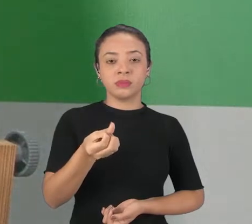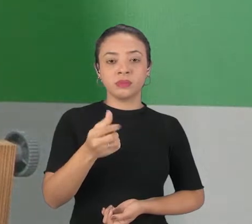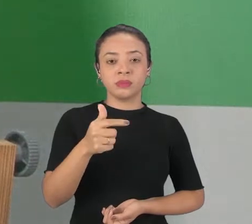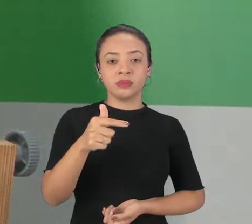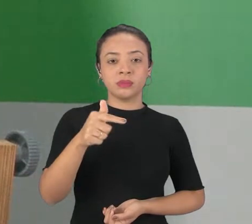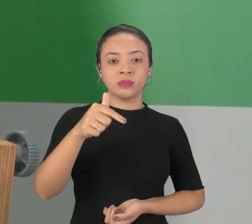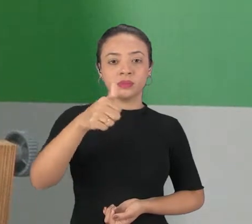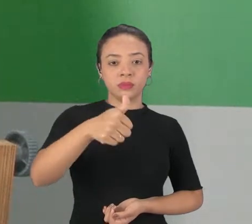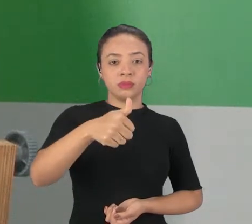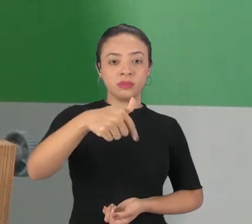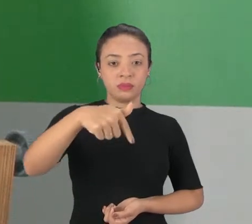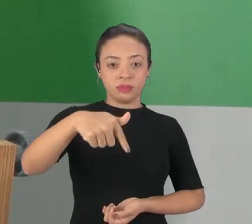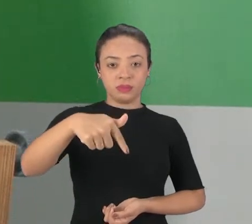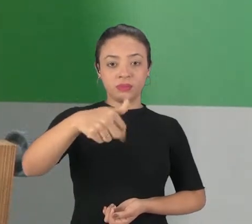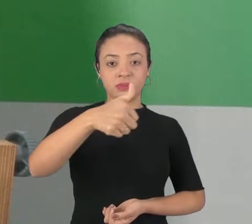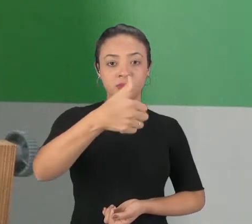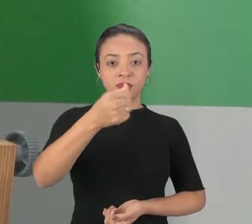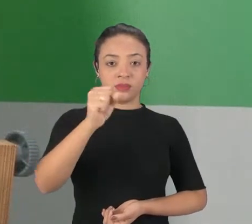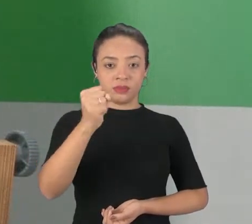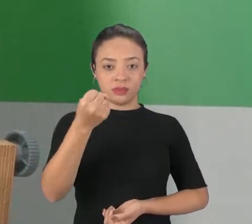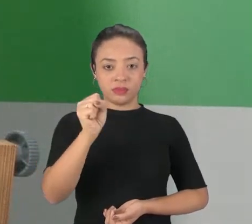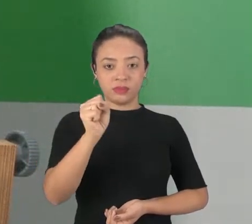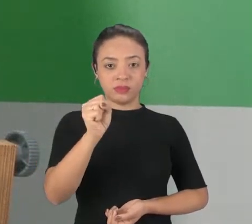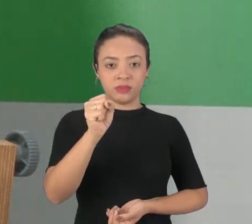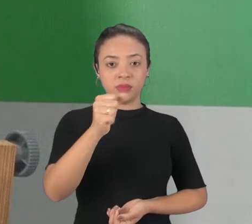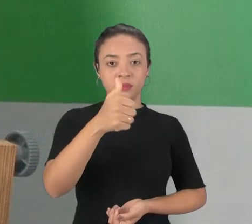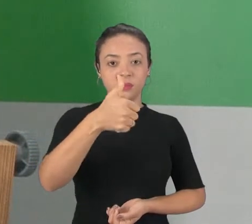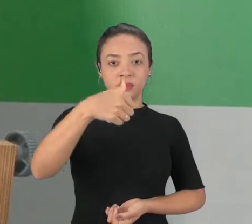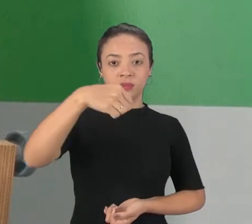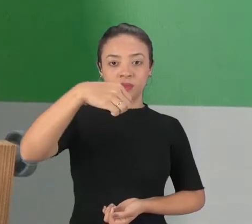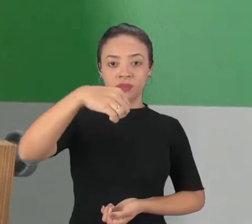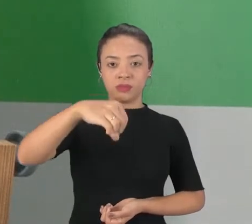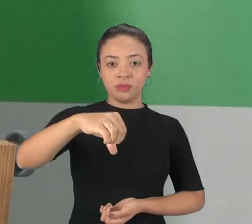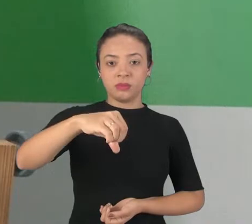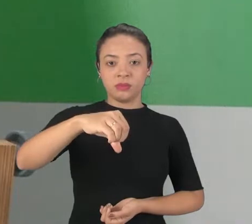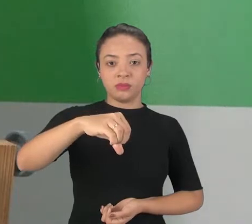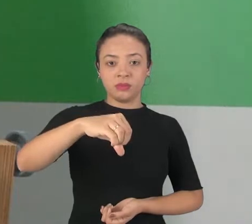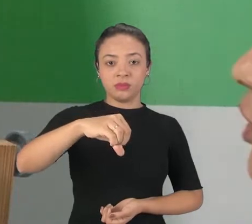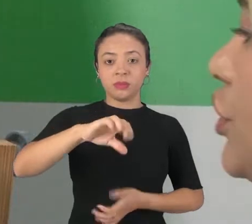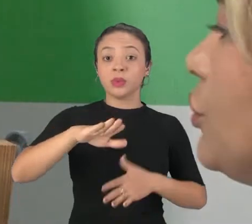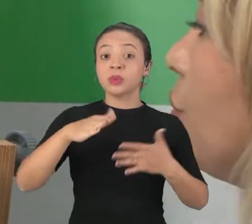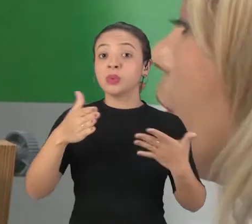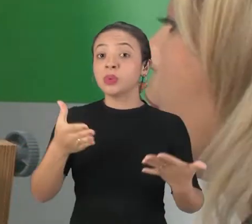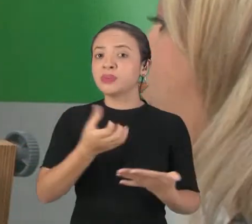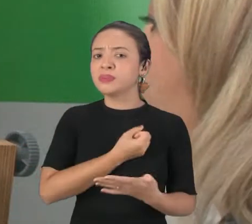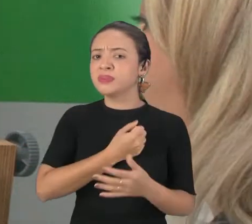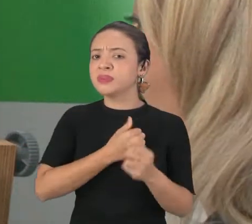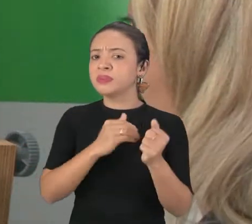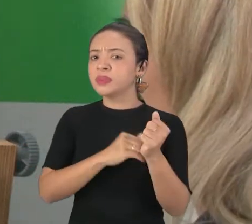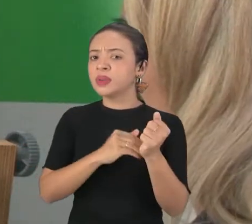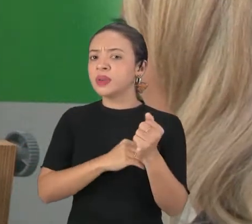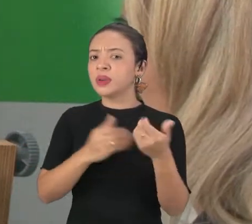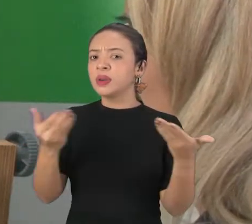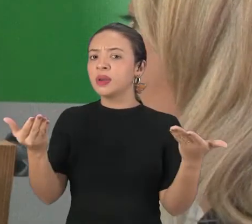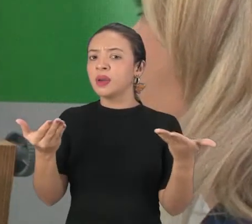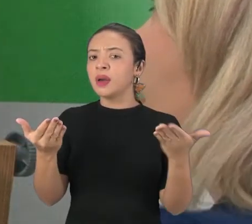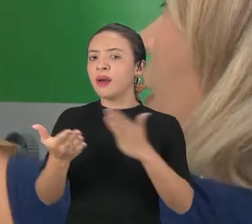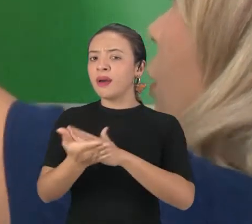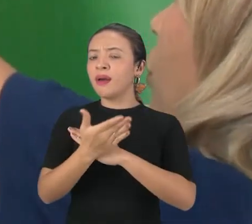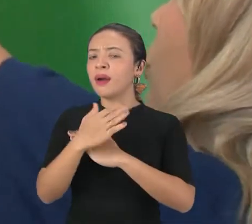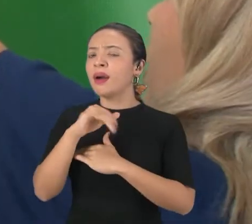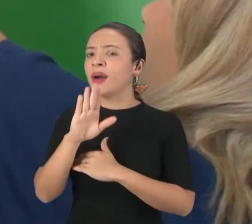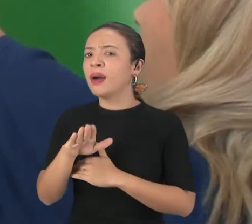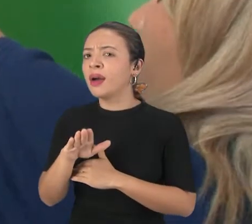17 18 19 Qual será este número em quem pode me